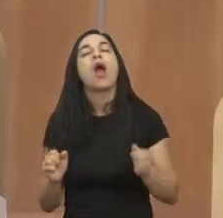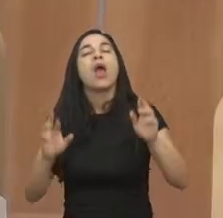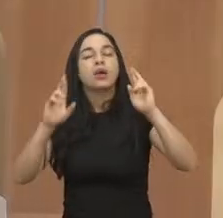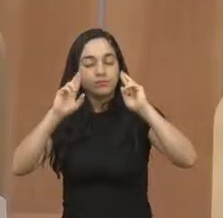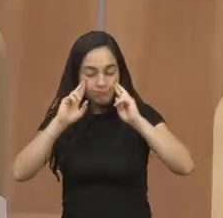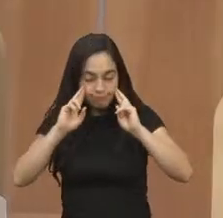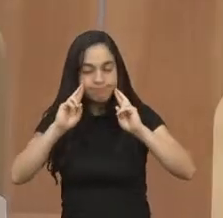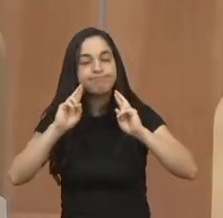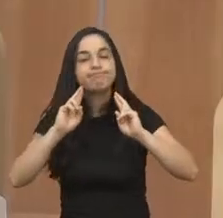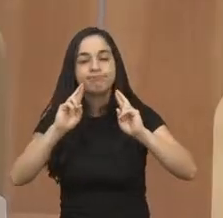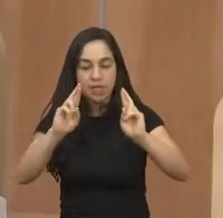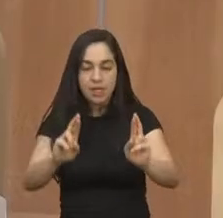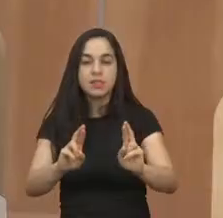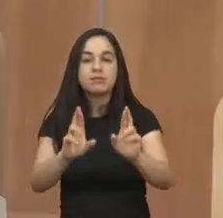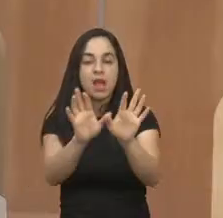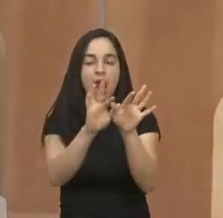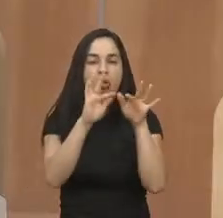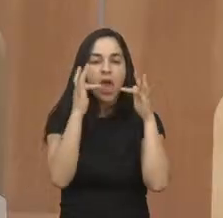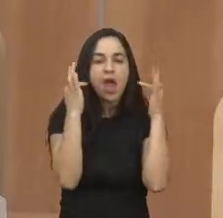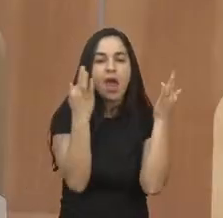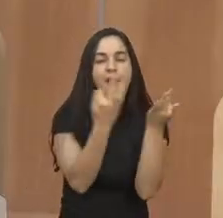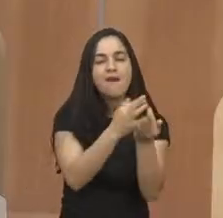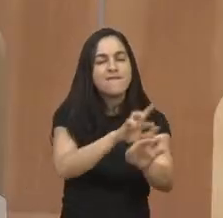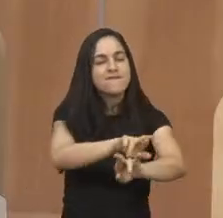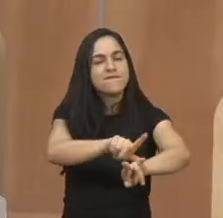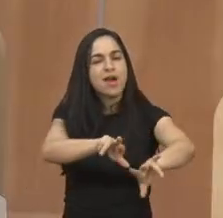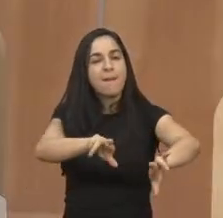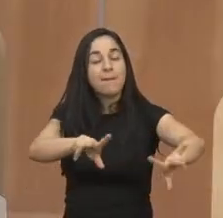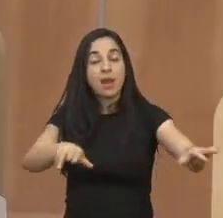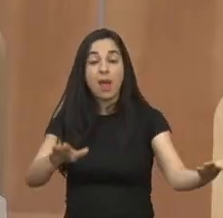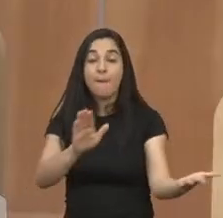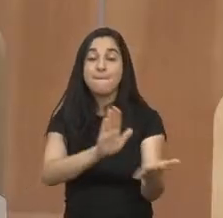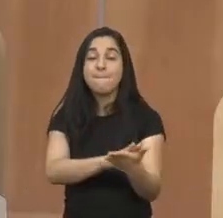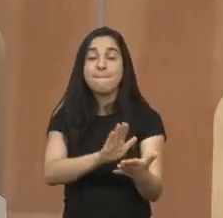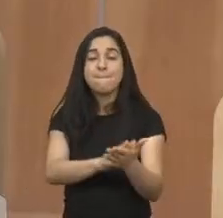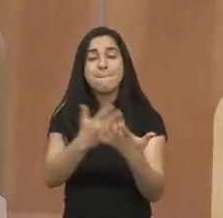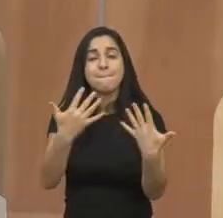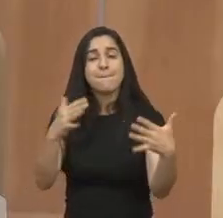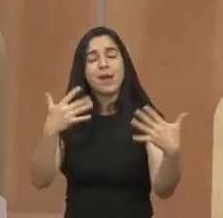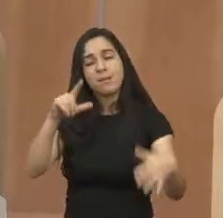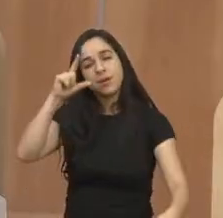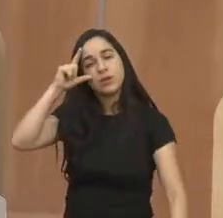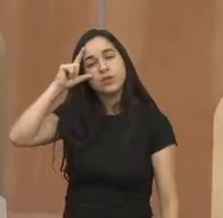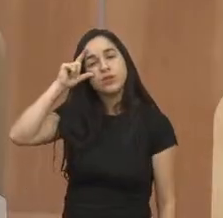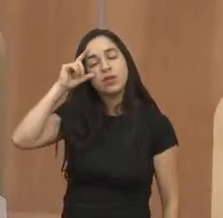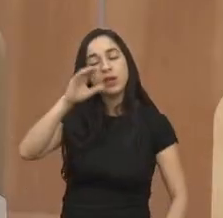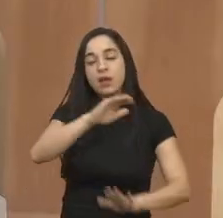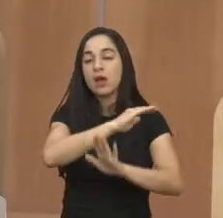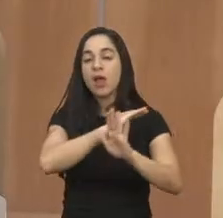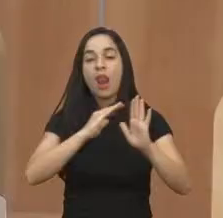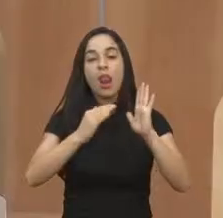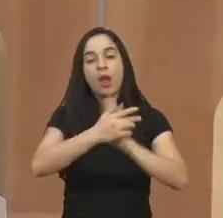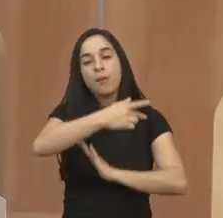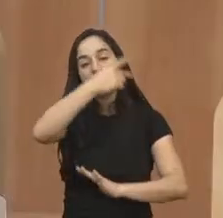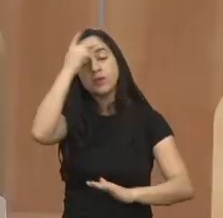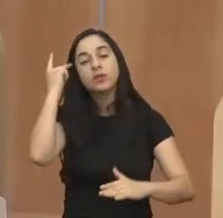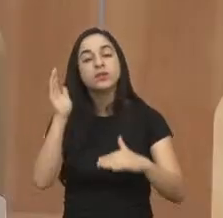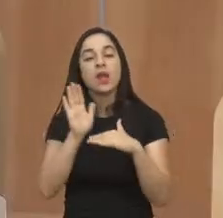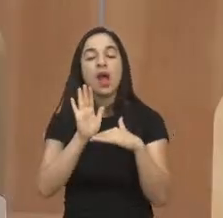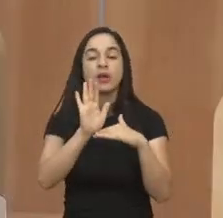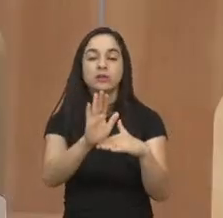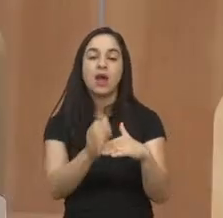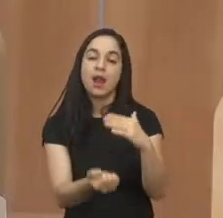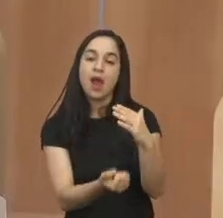respeito às nossas famílias. Então, parabéns, vereador Jean, parabéns a todos vocês que ajudaram na confecção